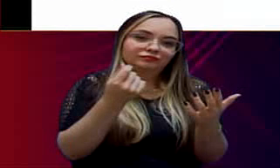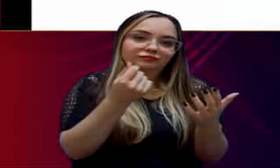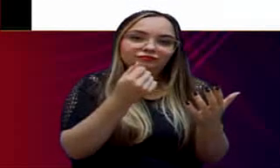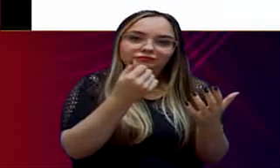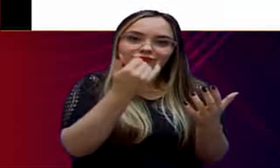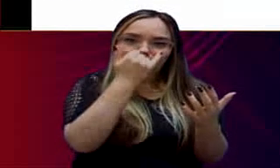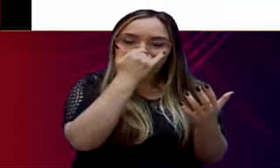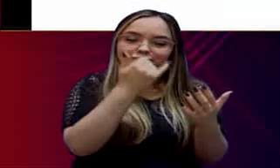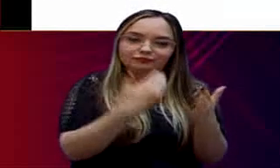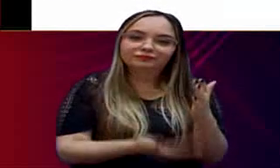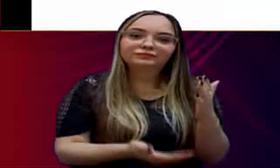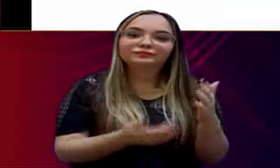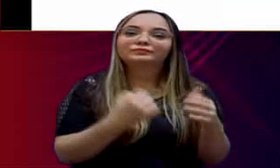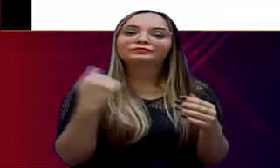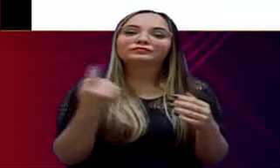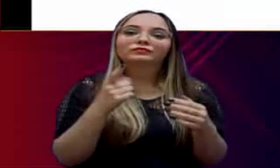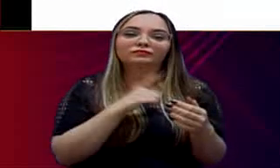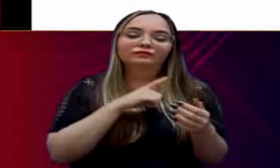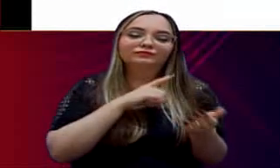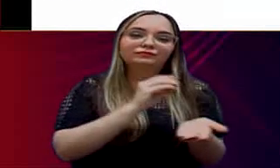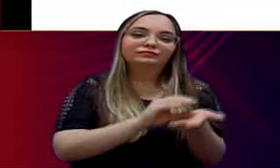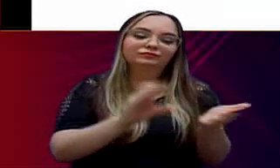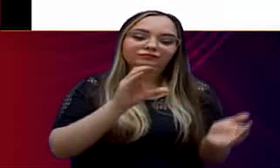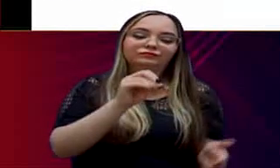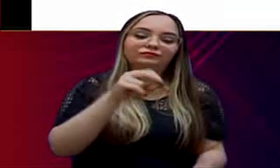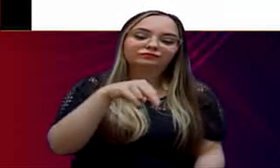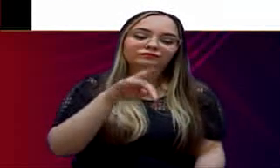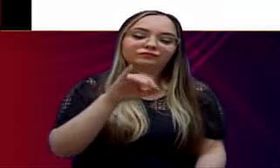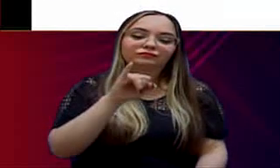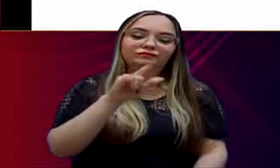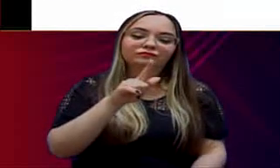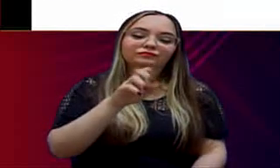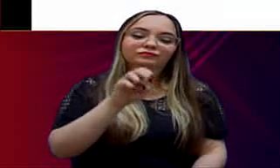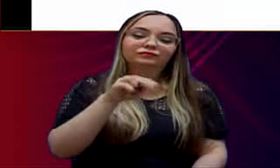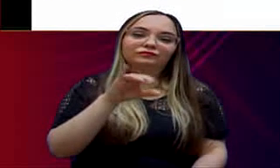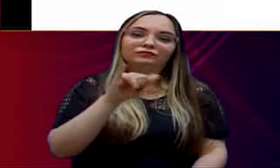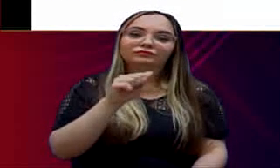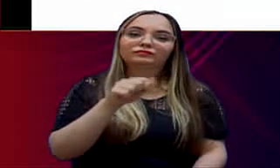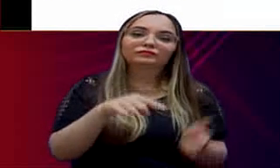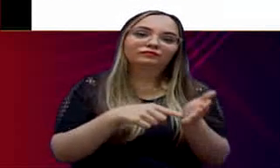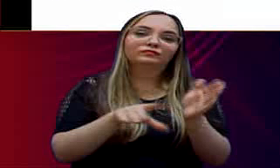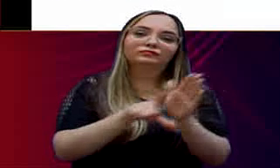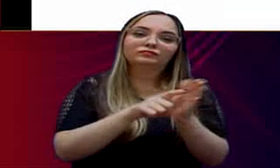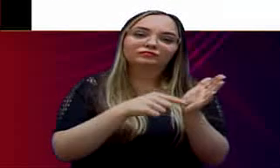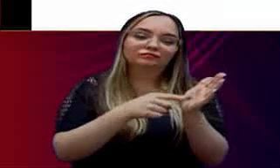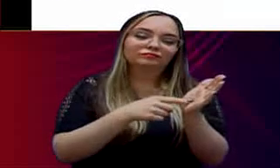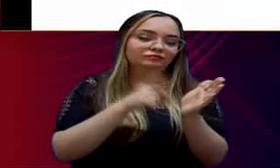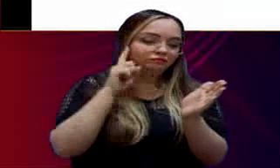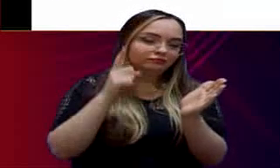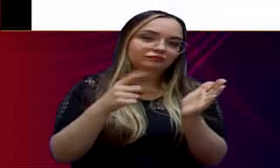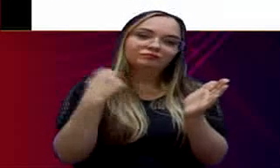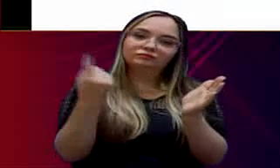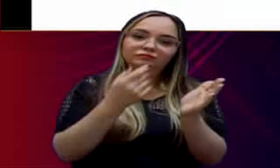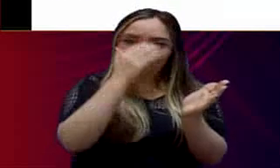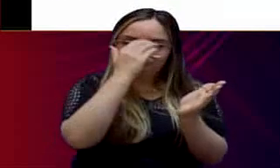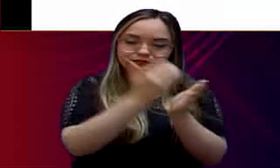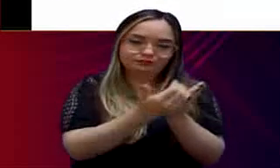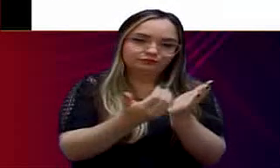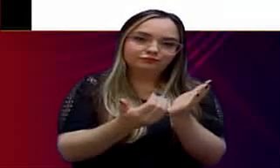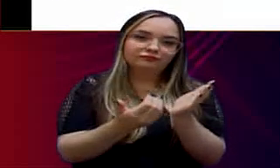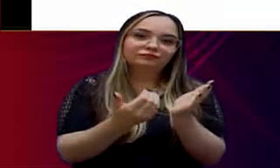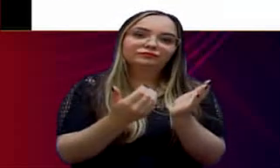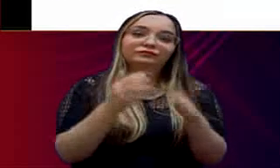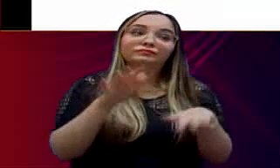contingência uma reserva legal da Conquista legal da constituição para atender as demais riscos né